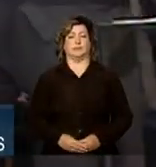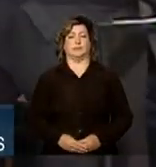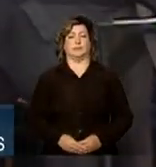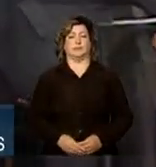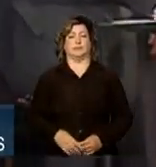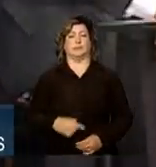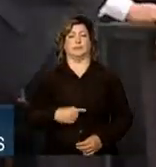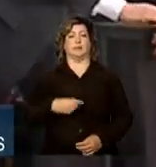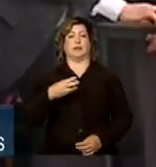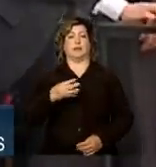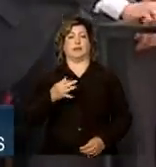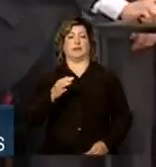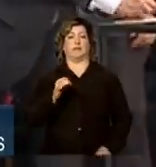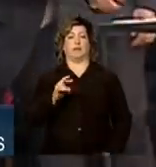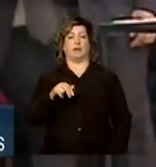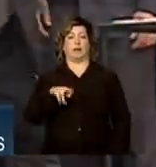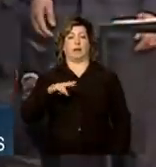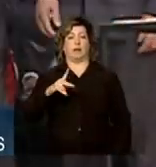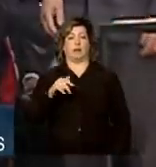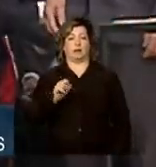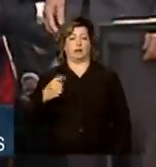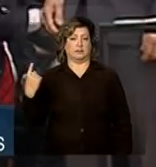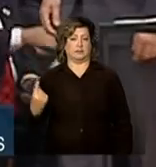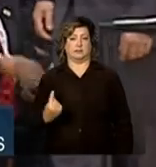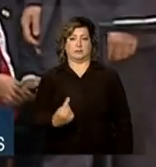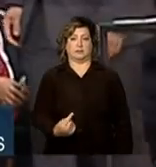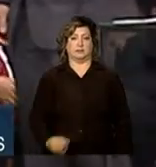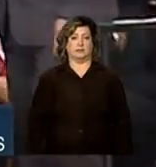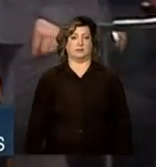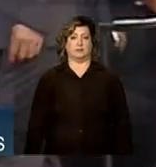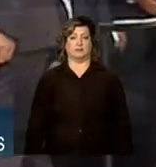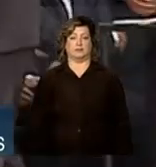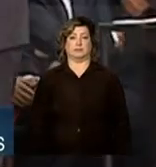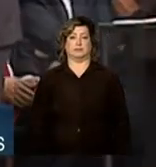Três Forquilhas, Paulino da Silva Azevedo.